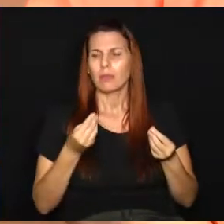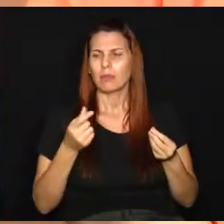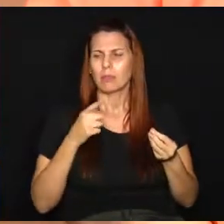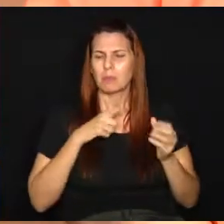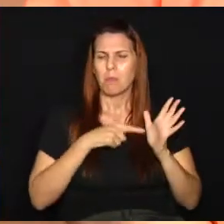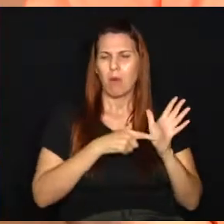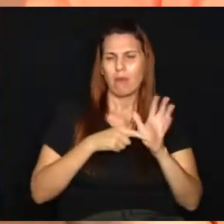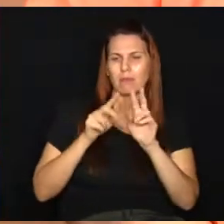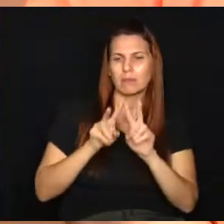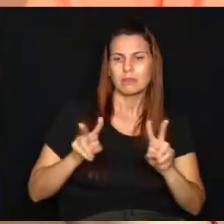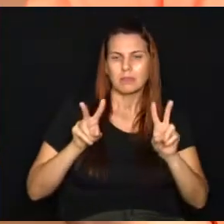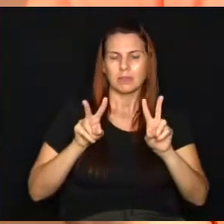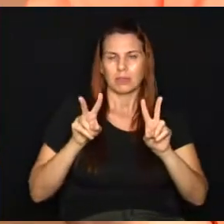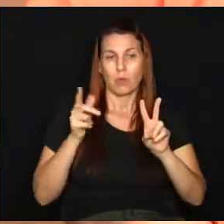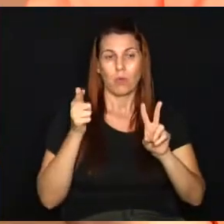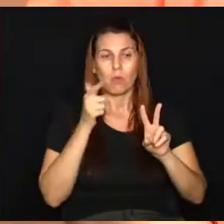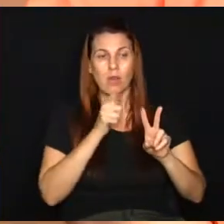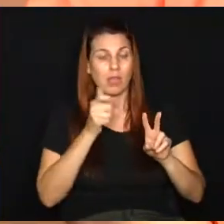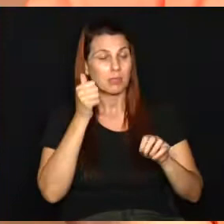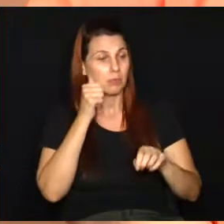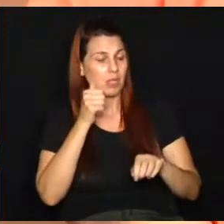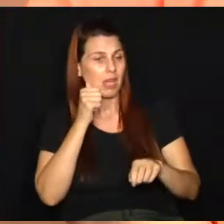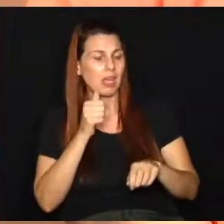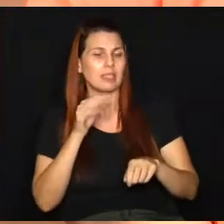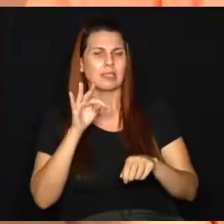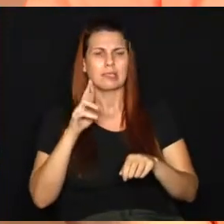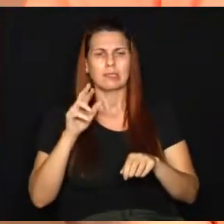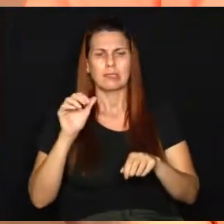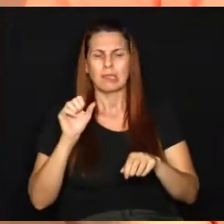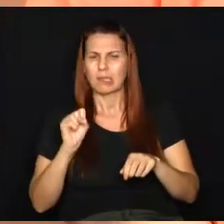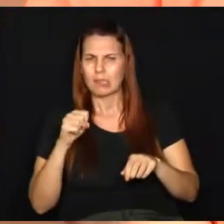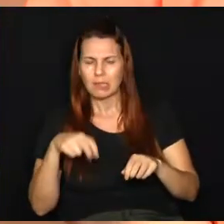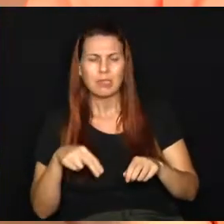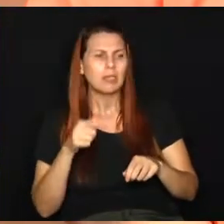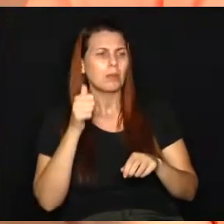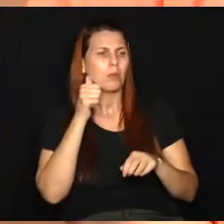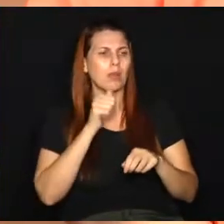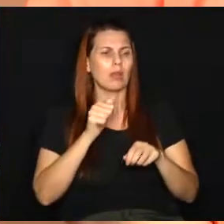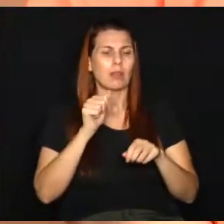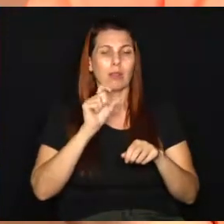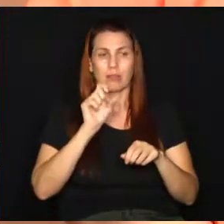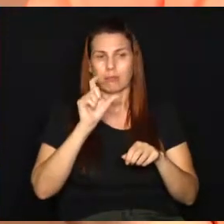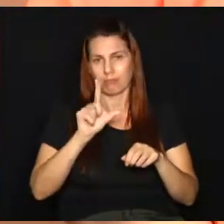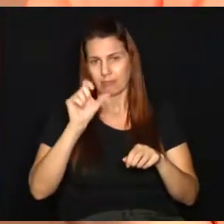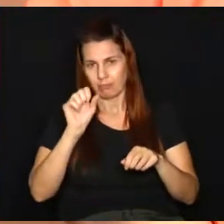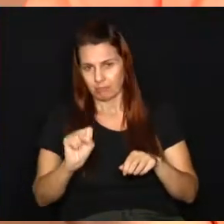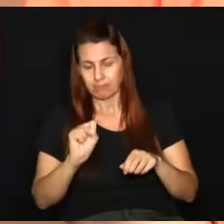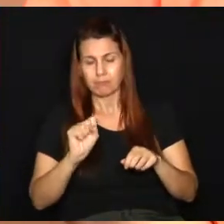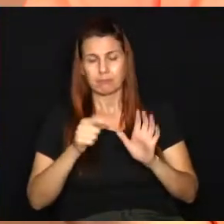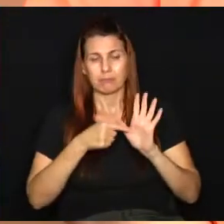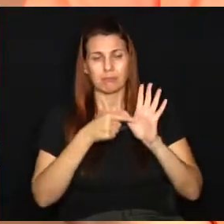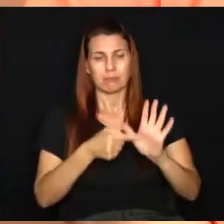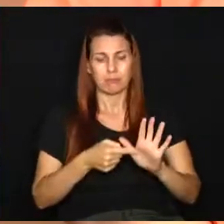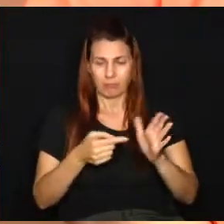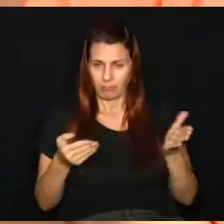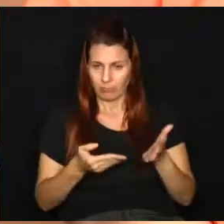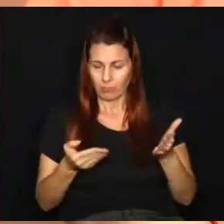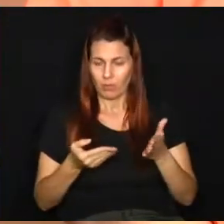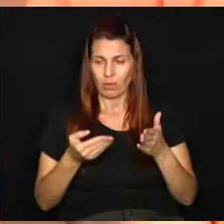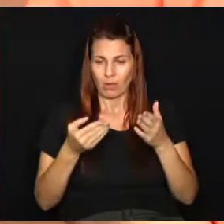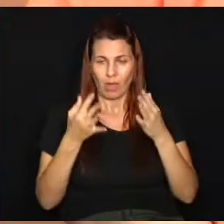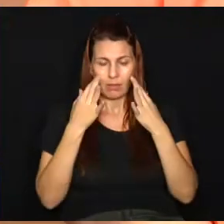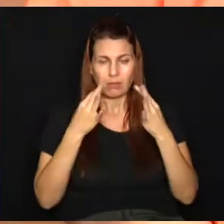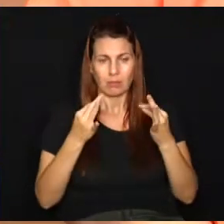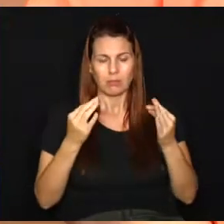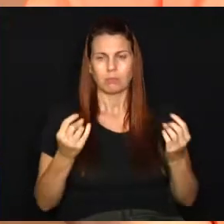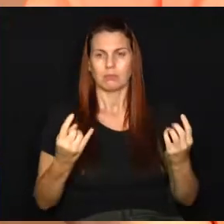visibilidade que as mulheres negras, as mulheres trans, as mulheres lésbicas têm trazido à tona, né, inclusive chamando a atenção do